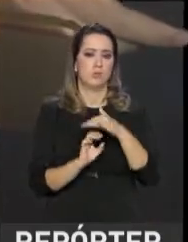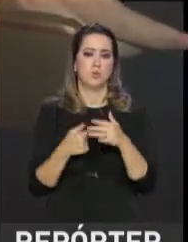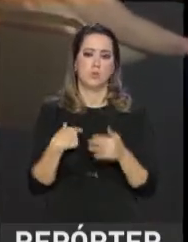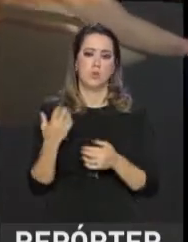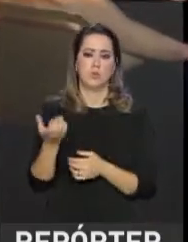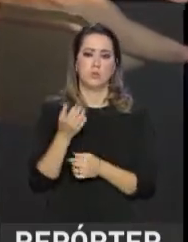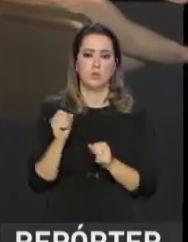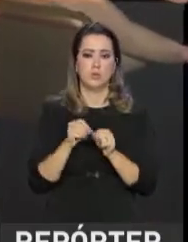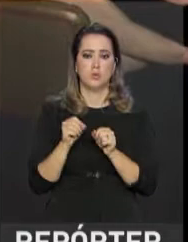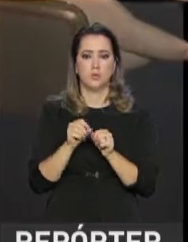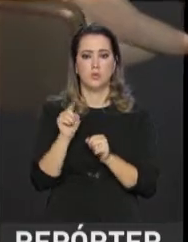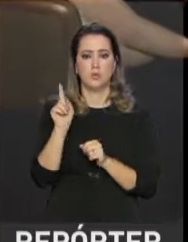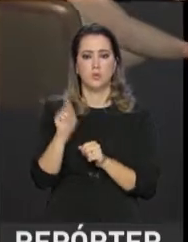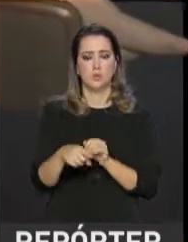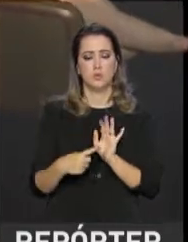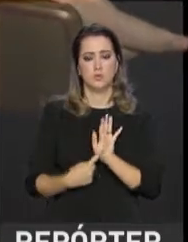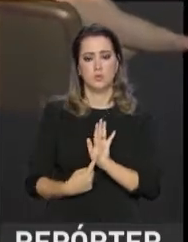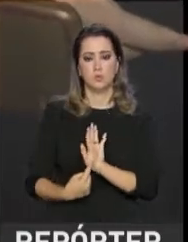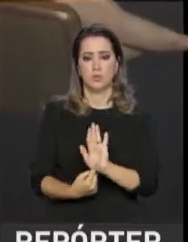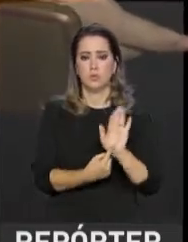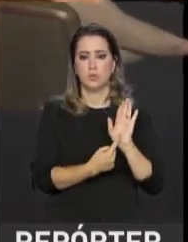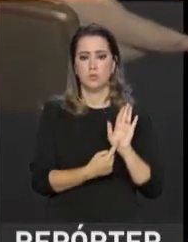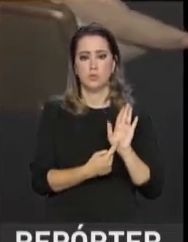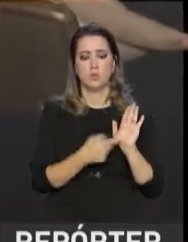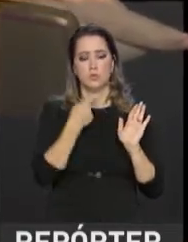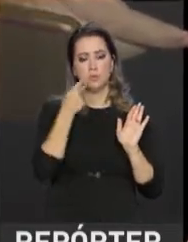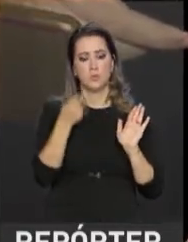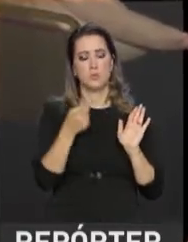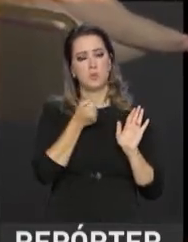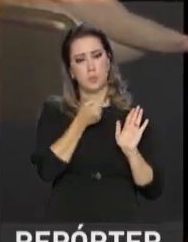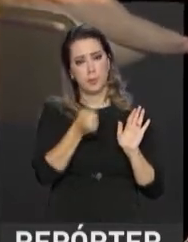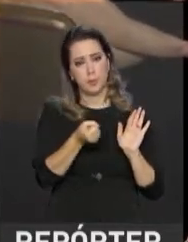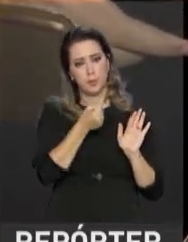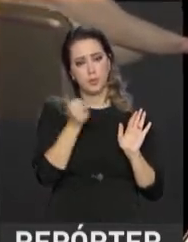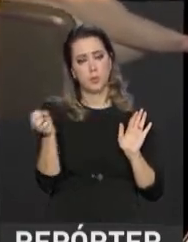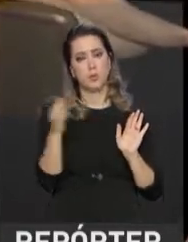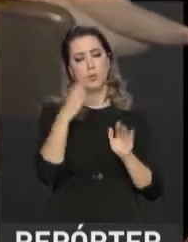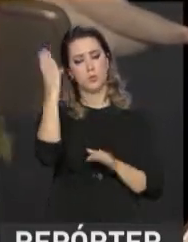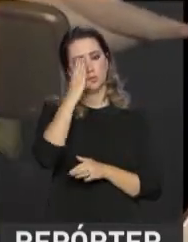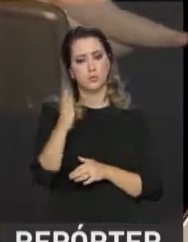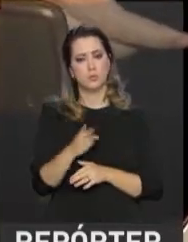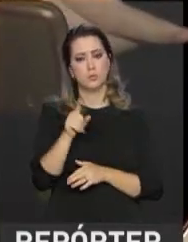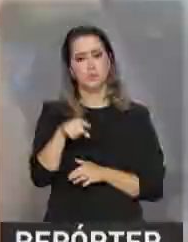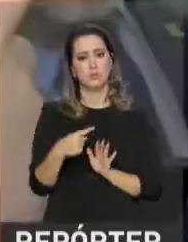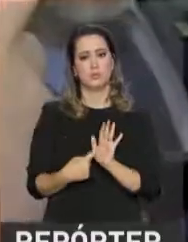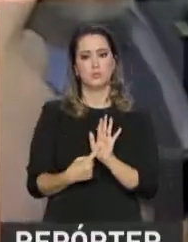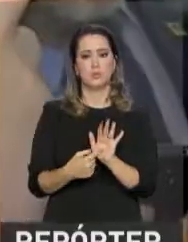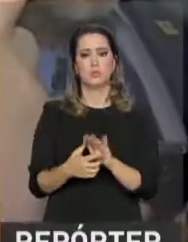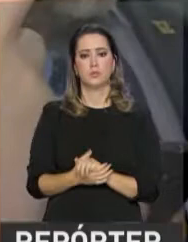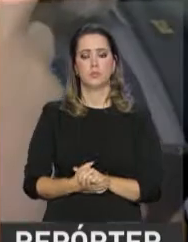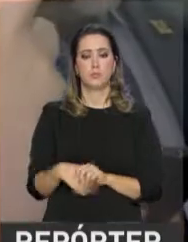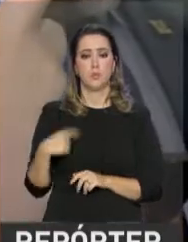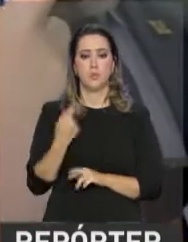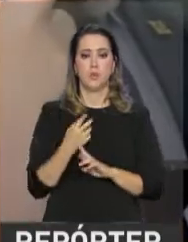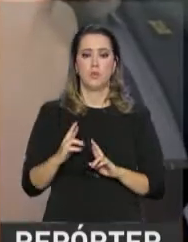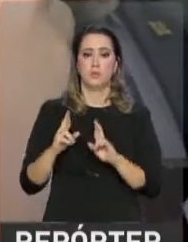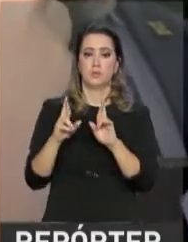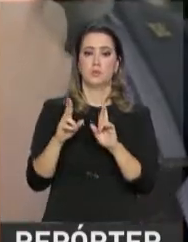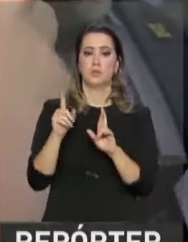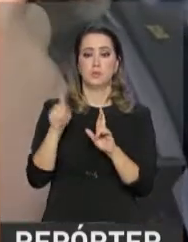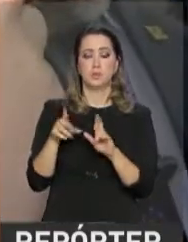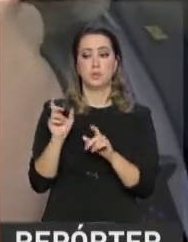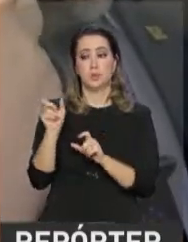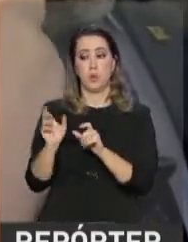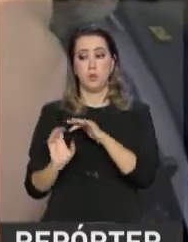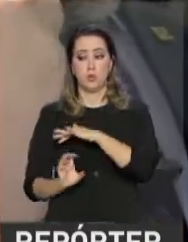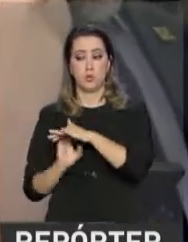pretendo fazer é mostrar na minha fala no seu discurso que é o novo brasil é escutar a nossa esperança aqui é que os investidores